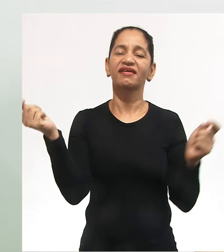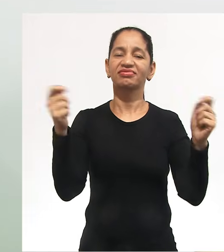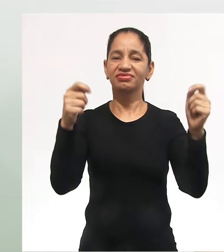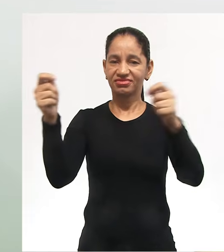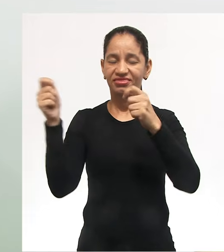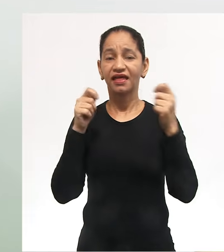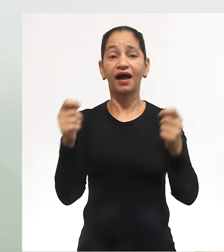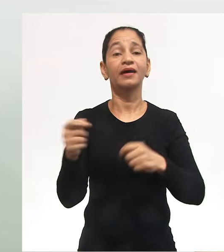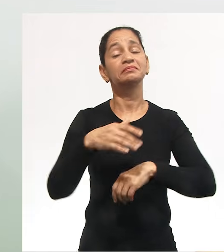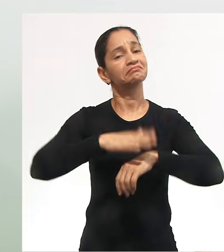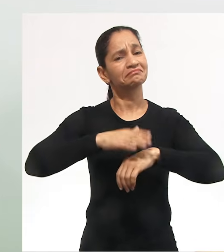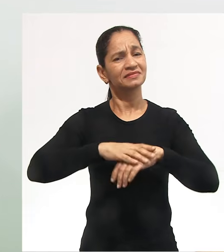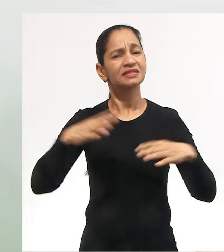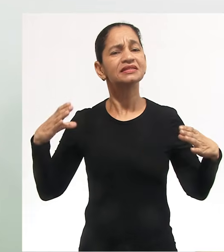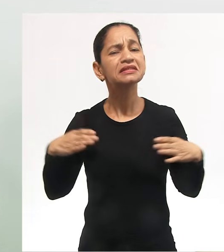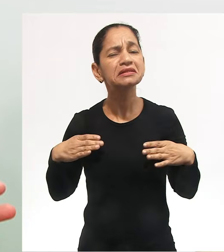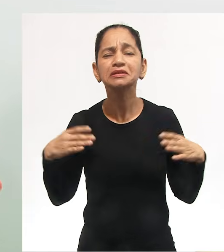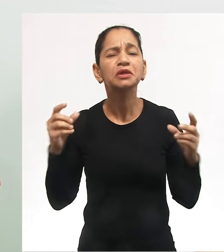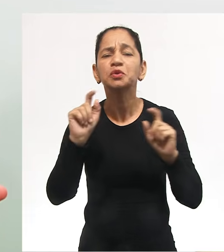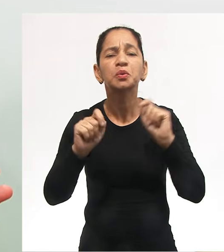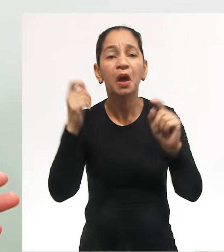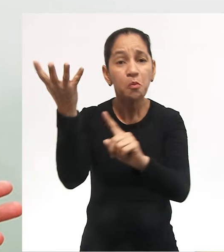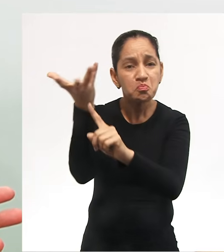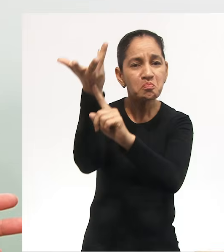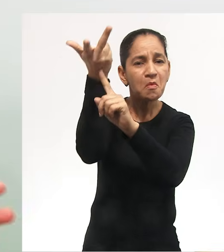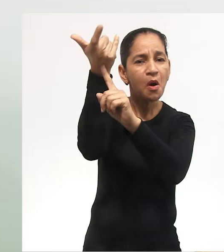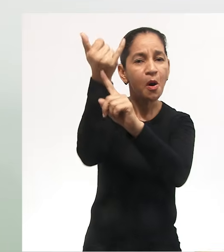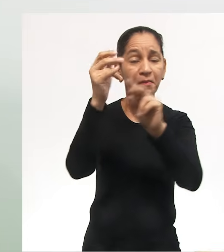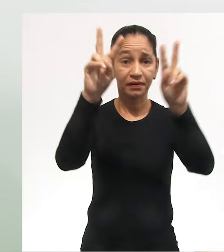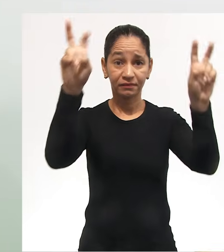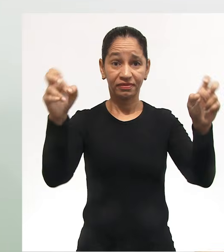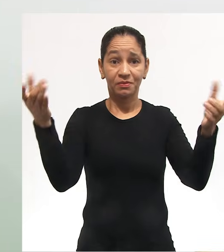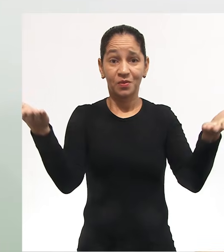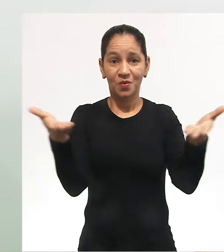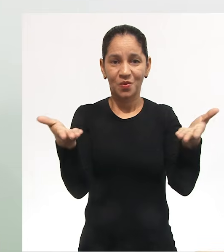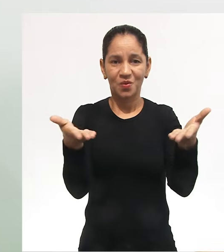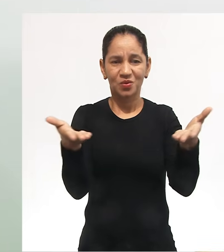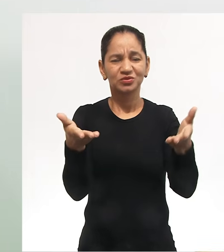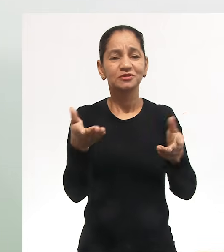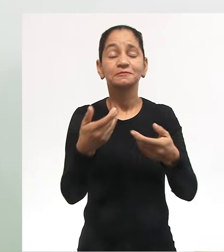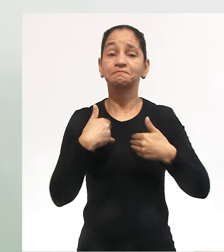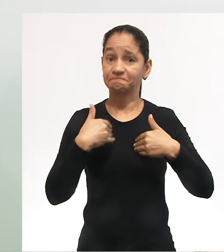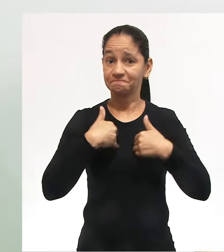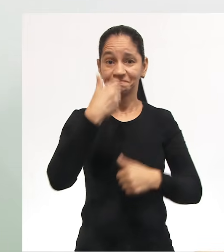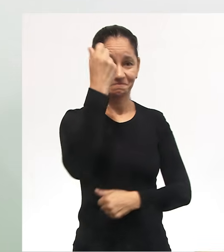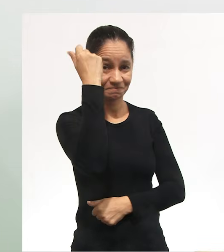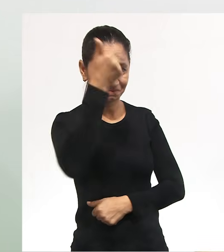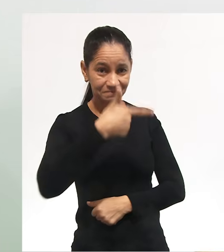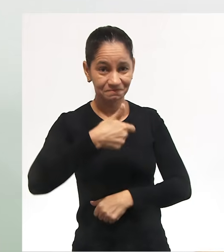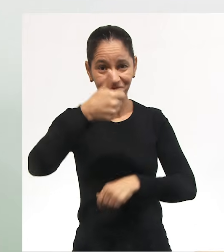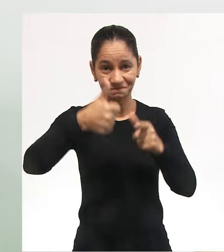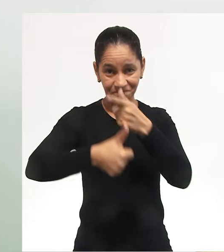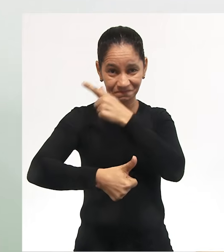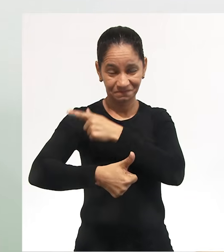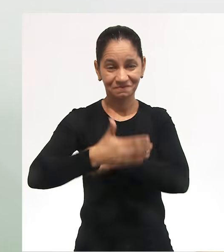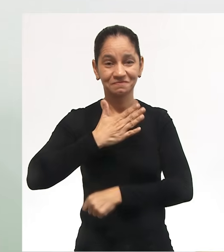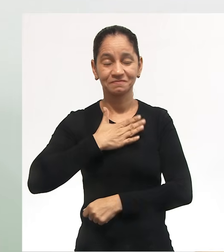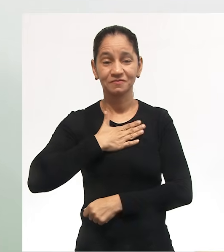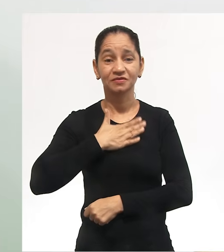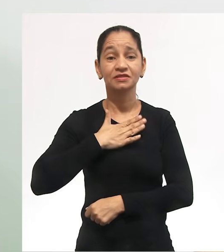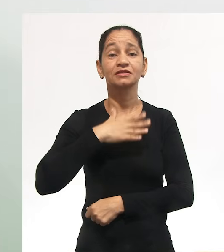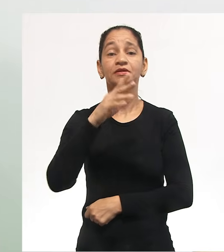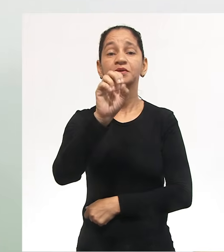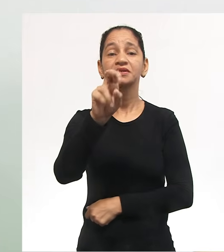professora Anabela já falou aqui, ó, minha cidade é uma obra de arte, é o tema de hoje. Vou fazer aqui a minha